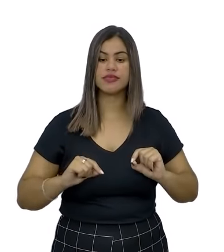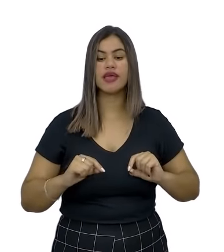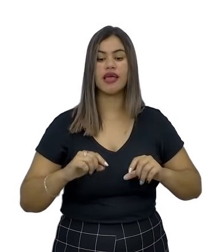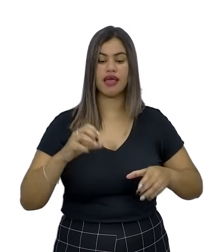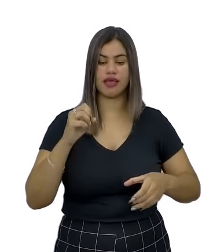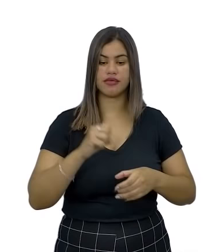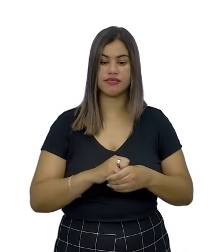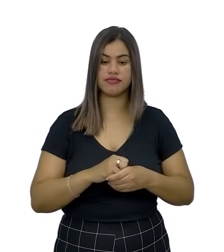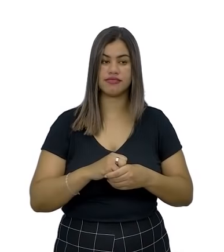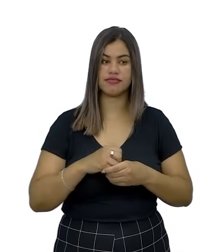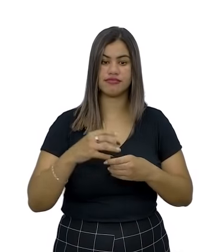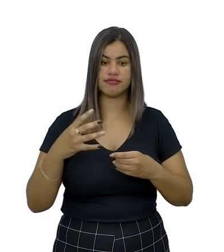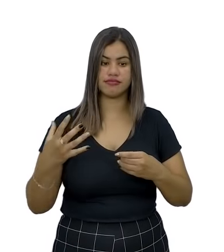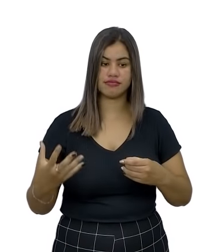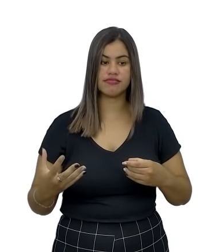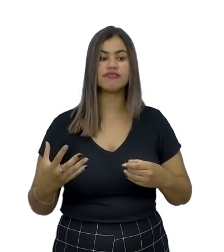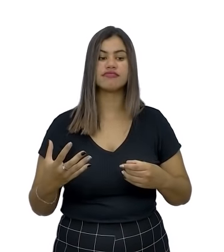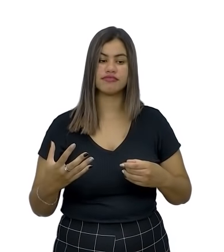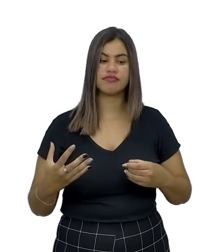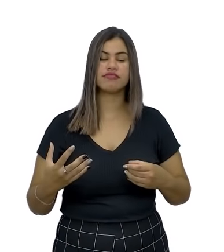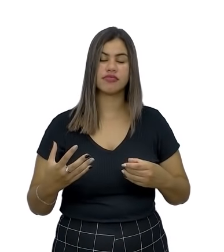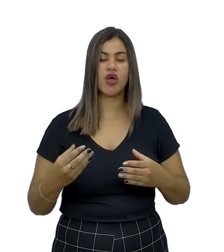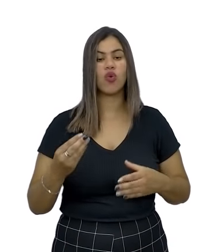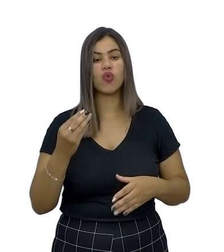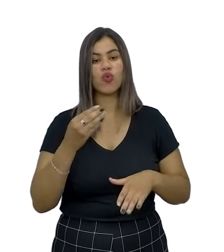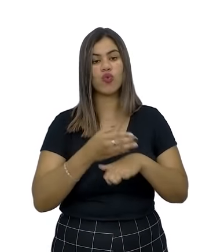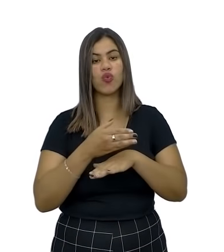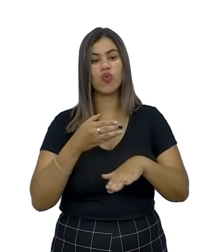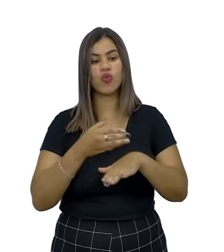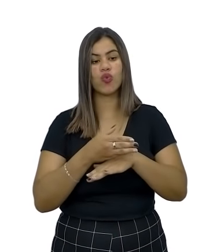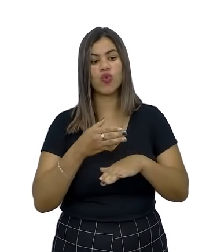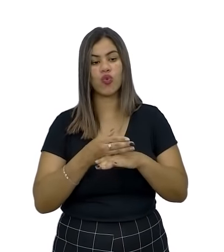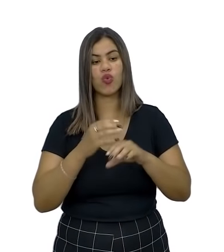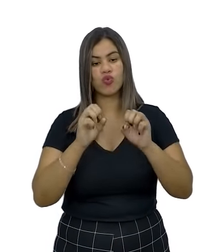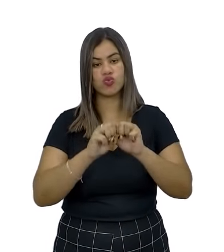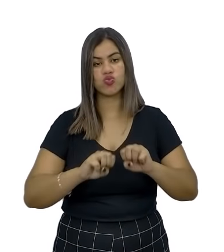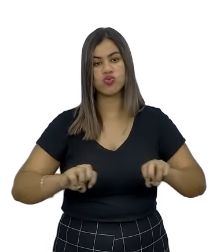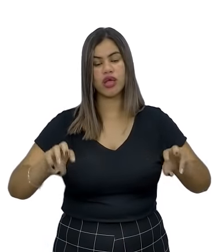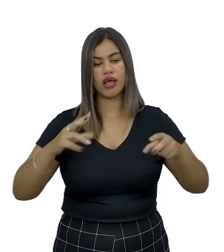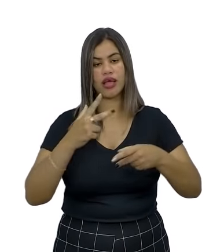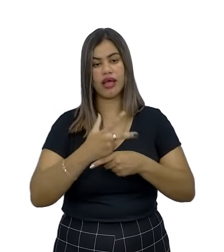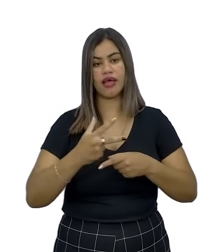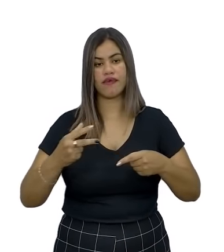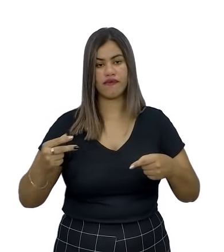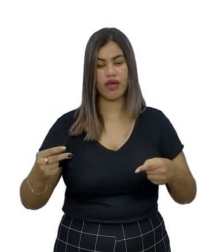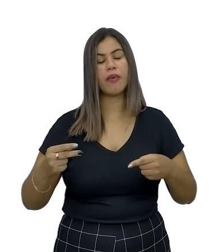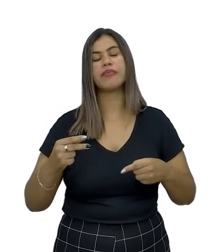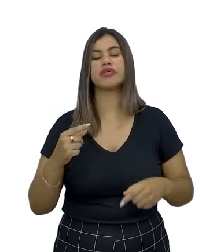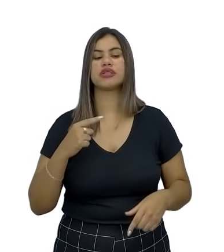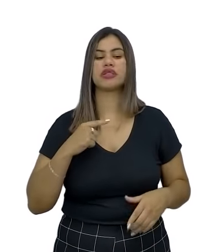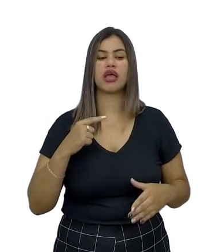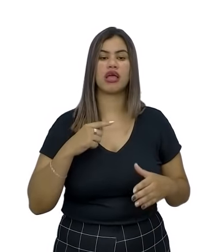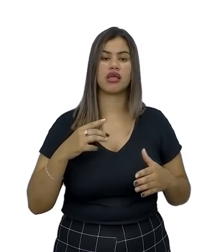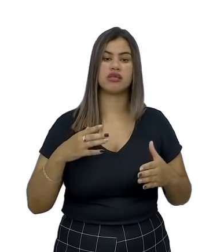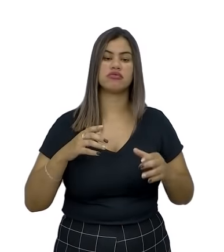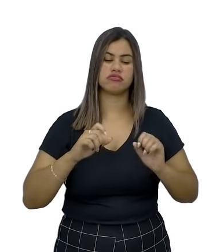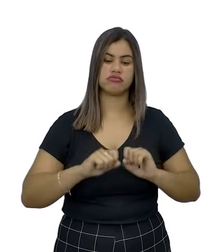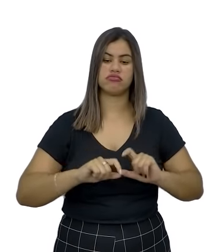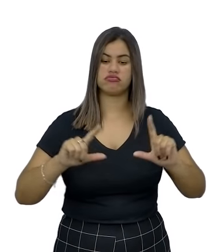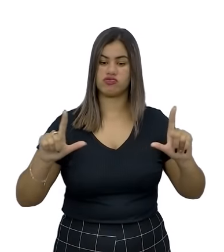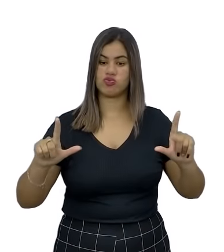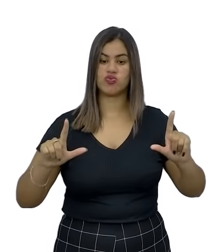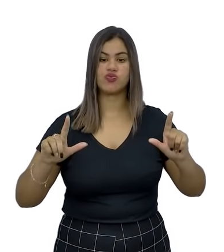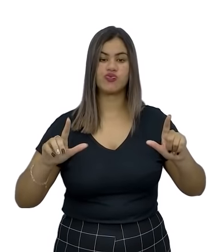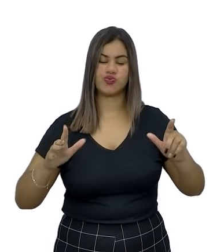quem não tem ainda, né? Nós temos lá no site da EFAP, a página onde vocês acessam. Vocês